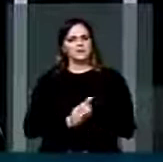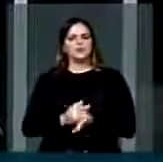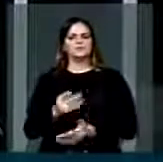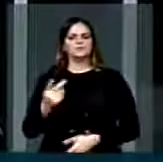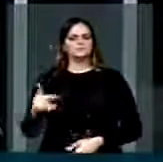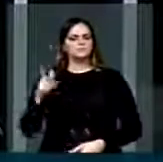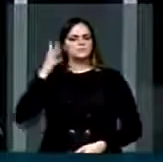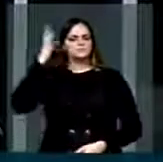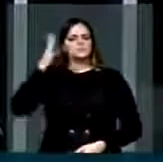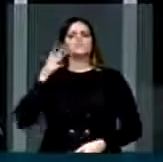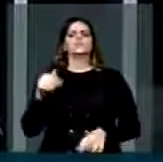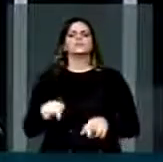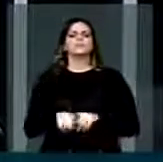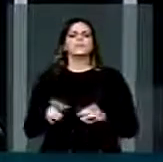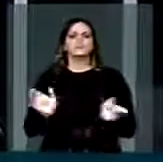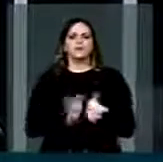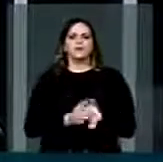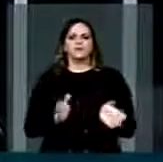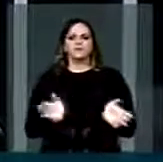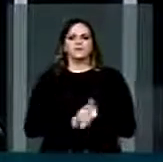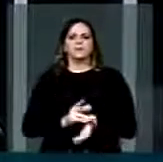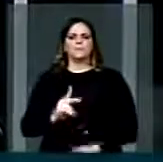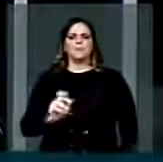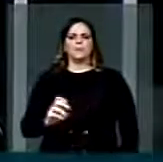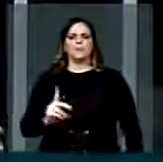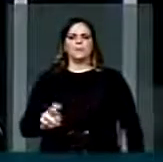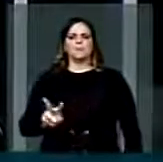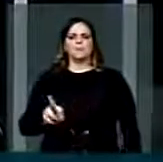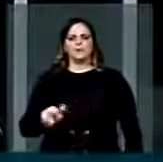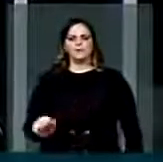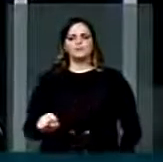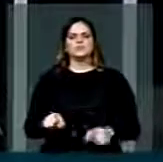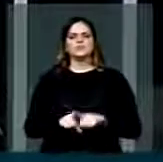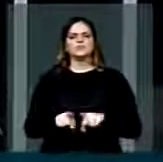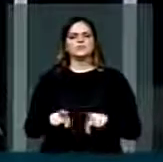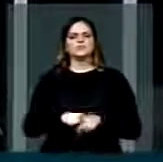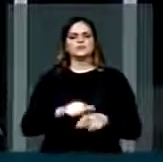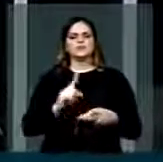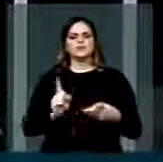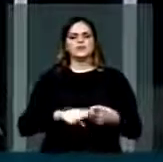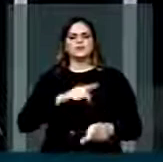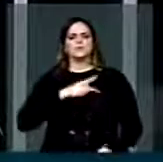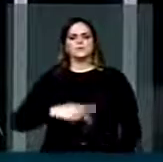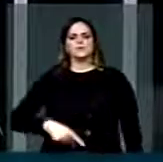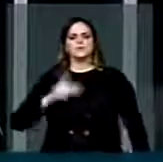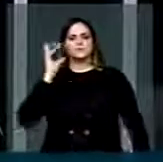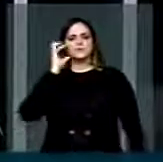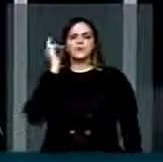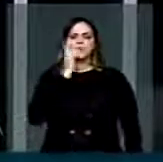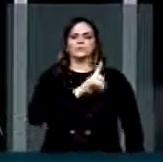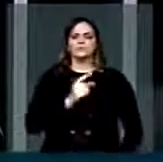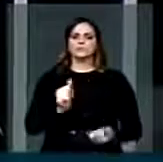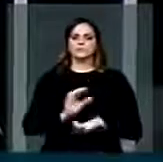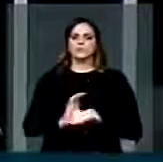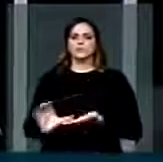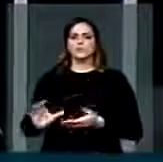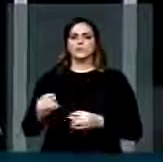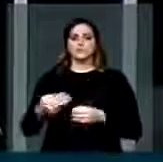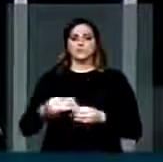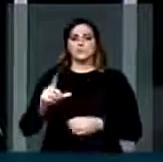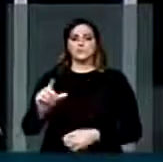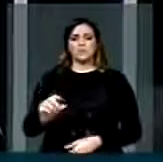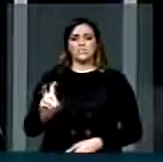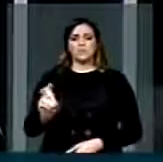parte, o ministro Pepe Vargas, a presidenta Dilma, que tem encaminhado para os municípios com menos de 50 mil